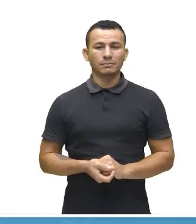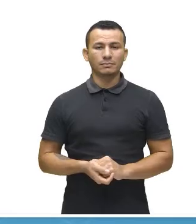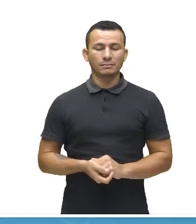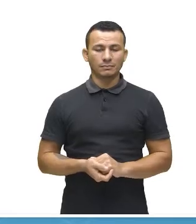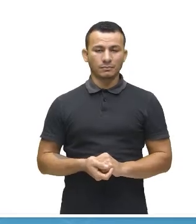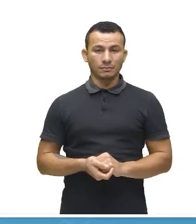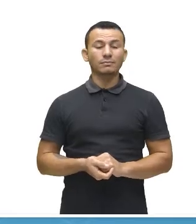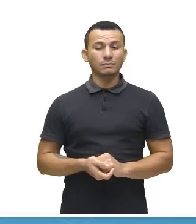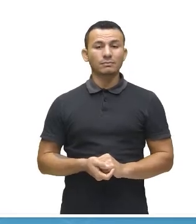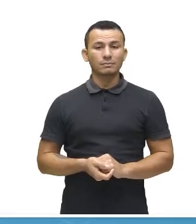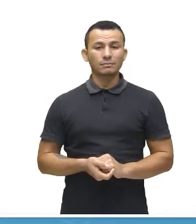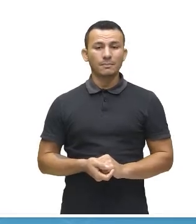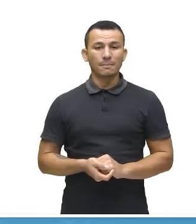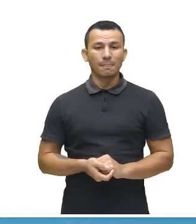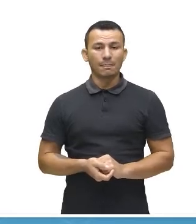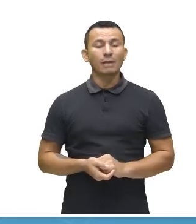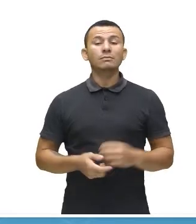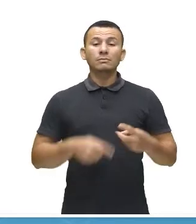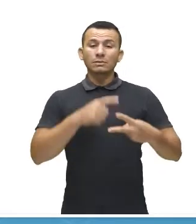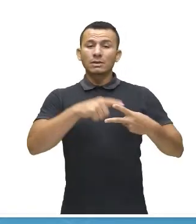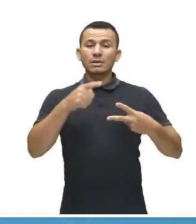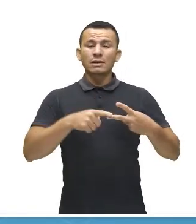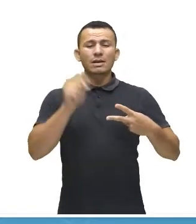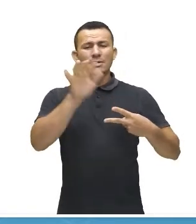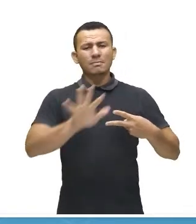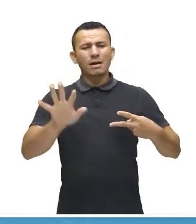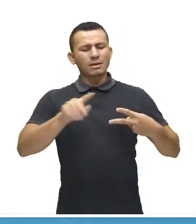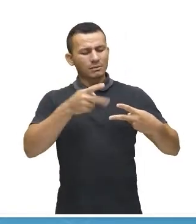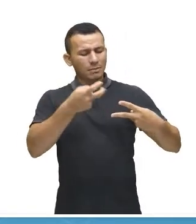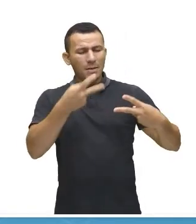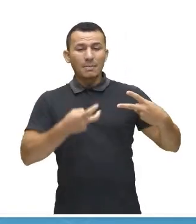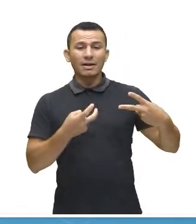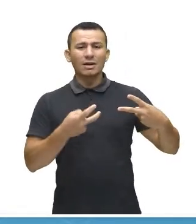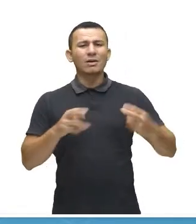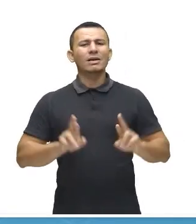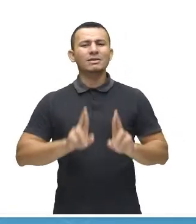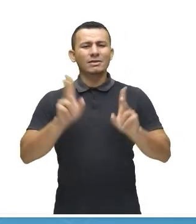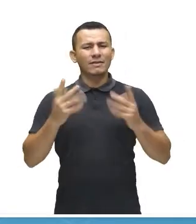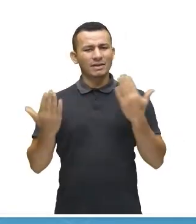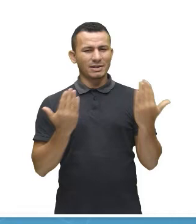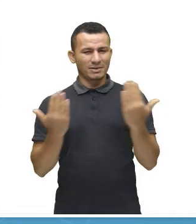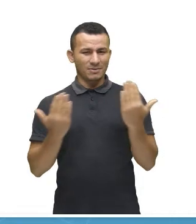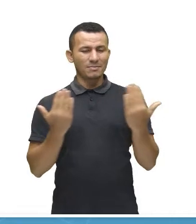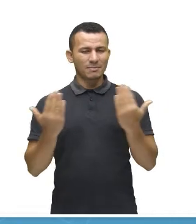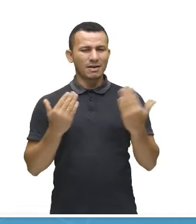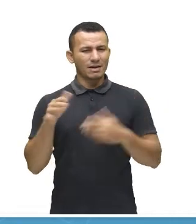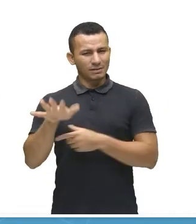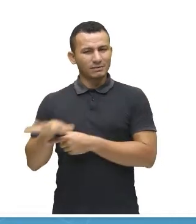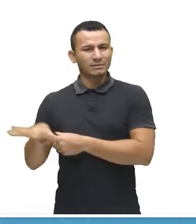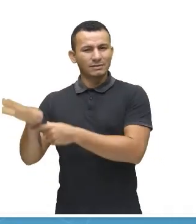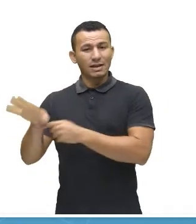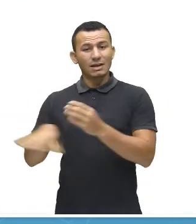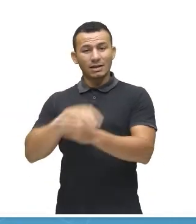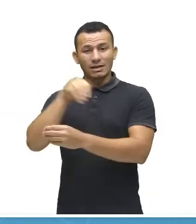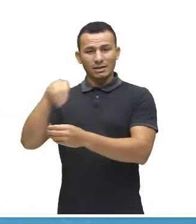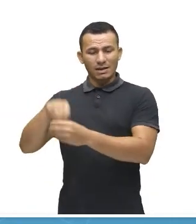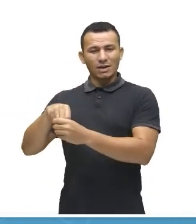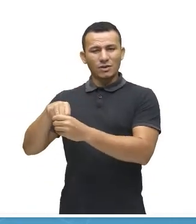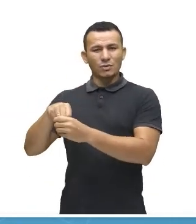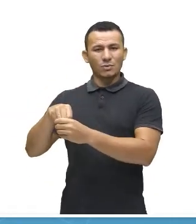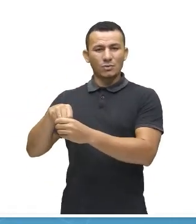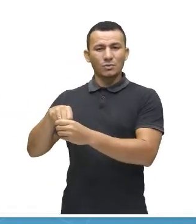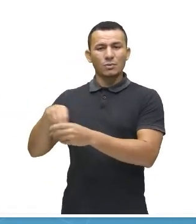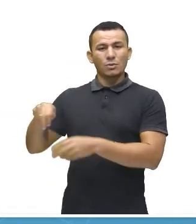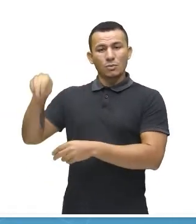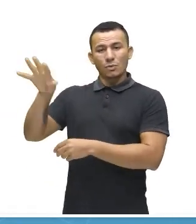Então, a gente observa aí duas imagens, né, para a gente verificar justamente a diferença dessas áreas aí dentro do Nordeste,